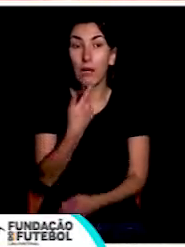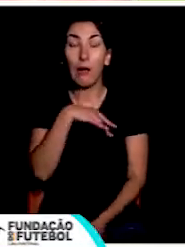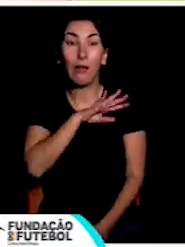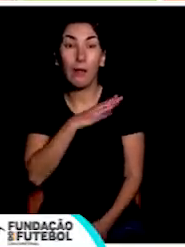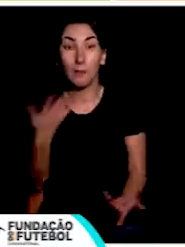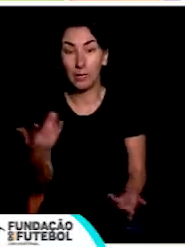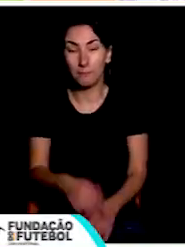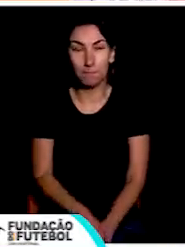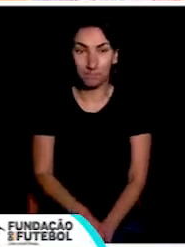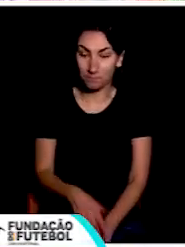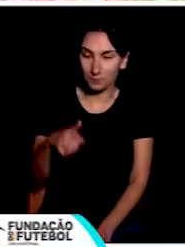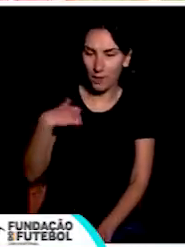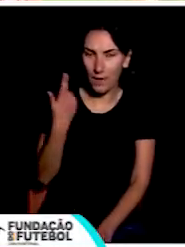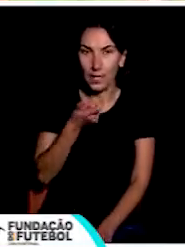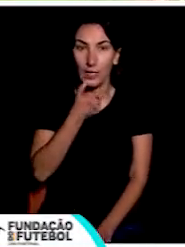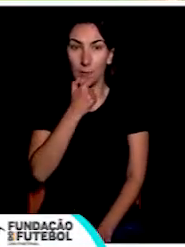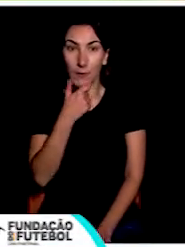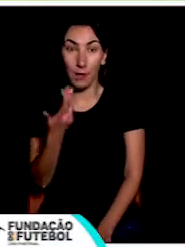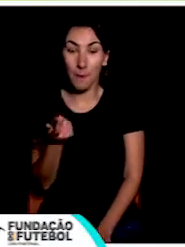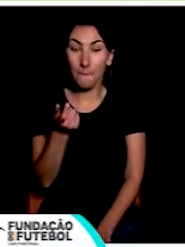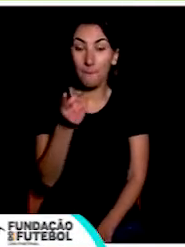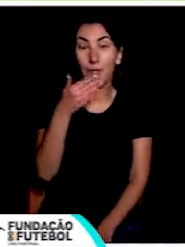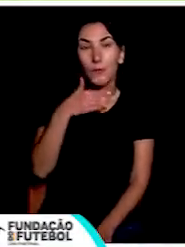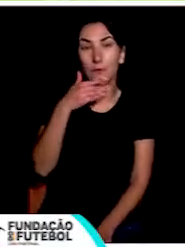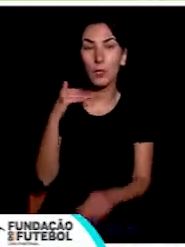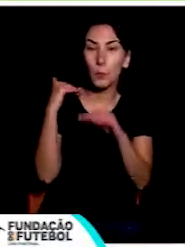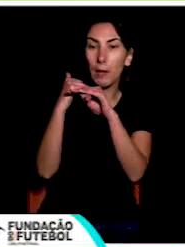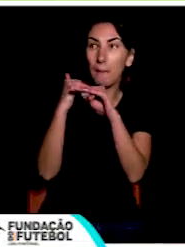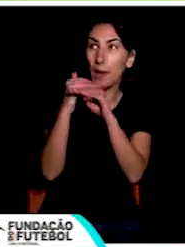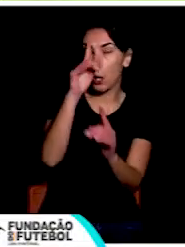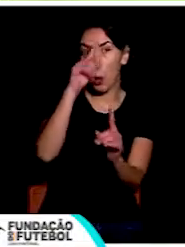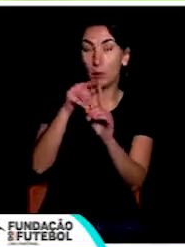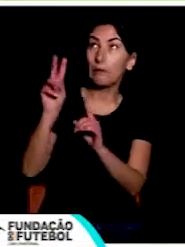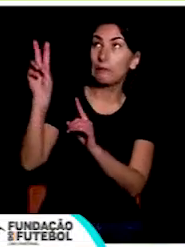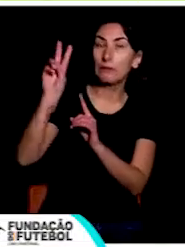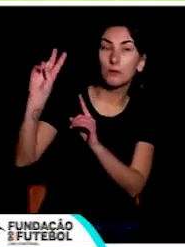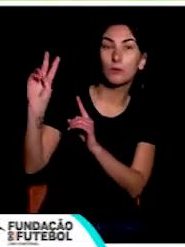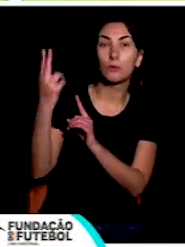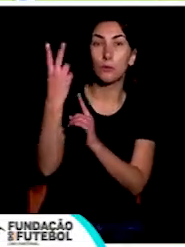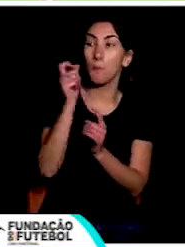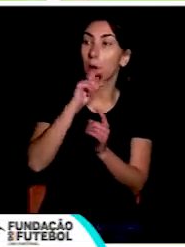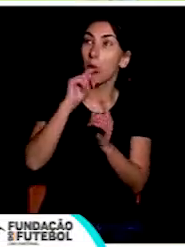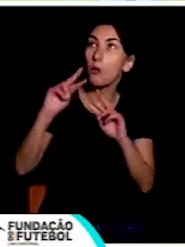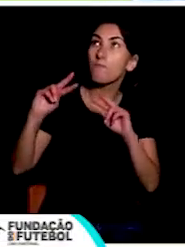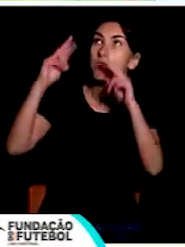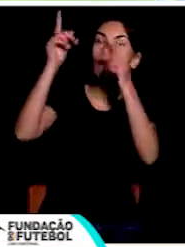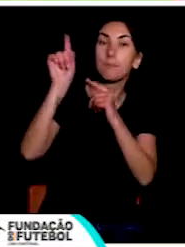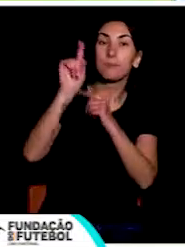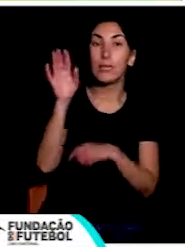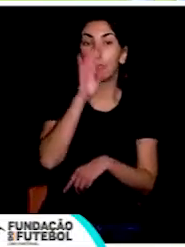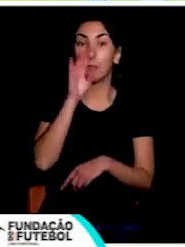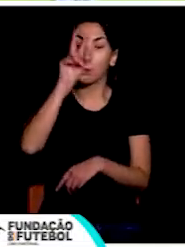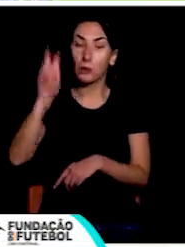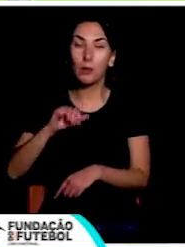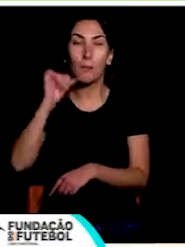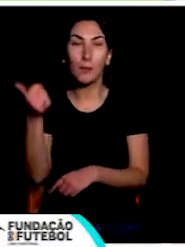A vantagem está por agora do lado dos mafrenses, a quem basta um empate para serem segundos classificados, podendo ainda chegar ao primeiro lugar se o Estoril